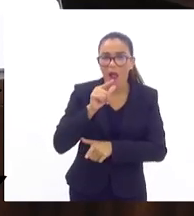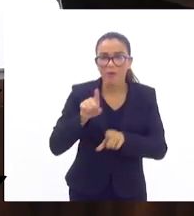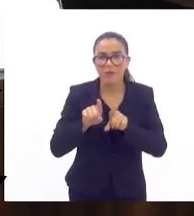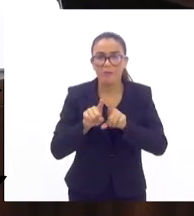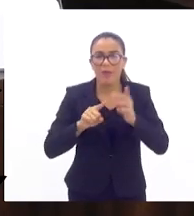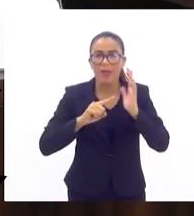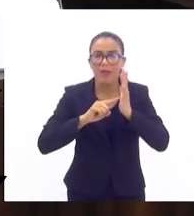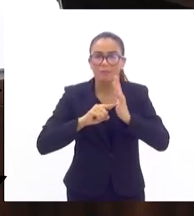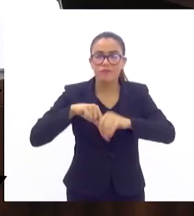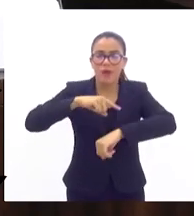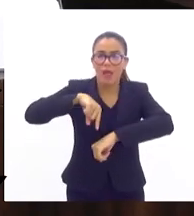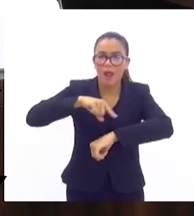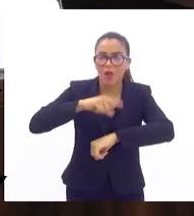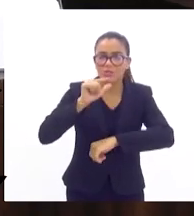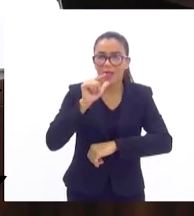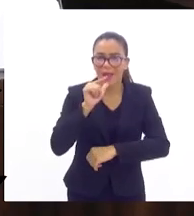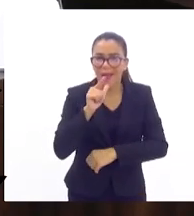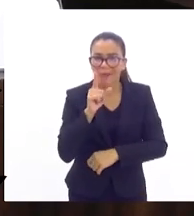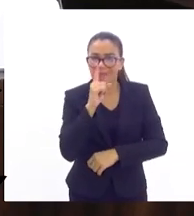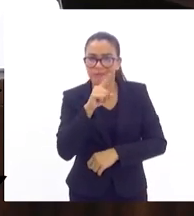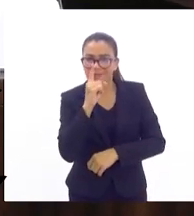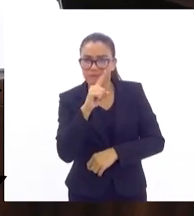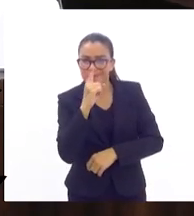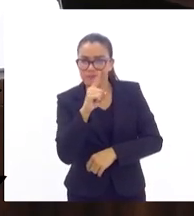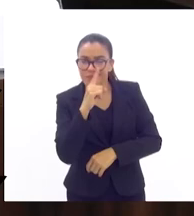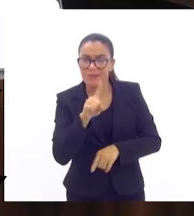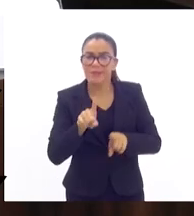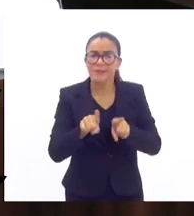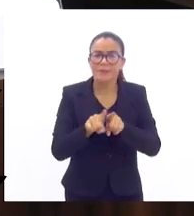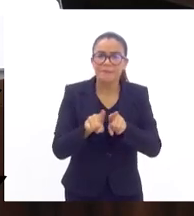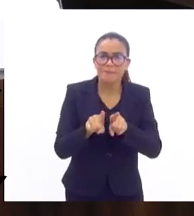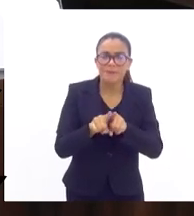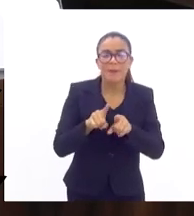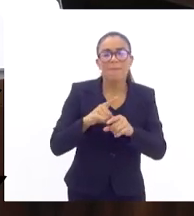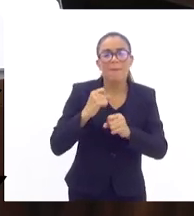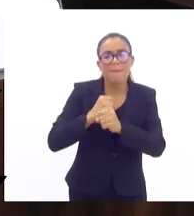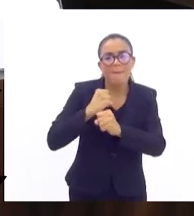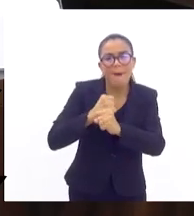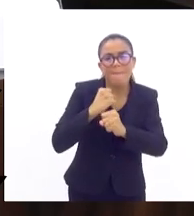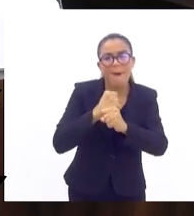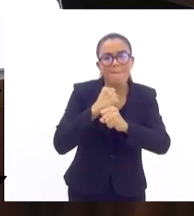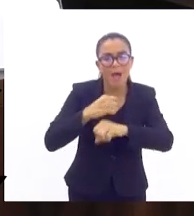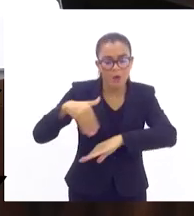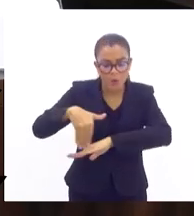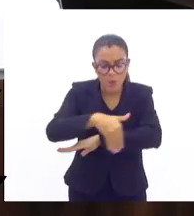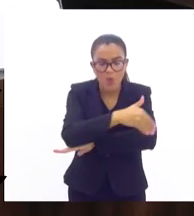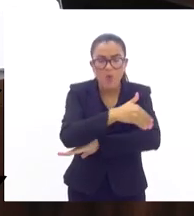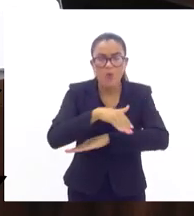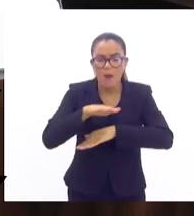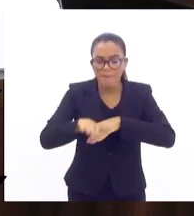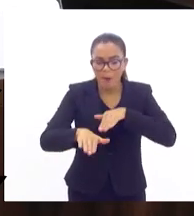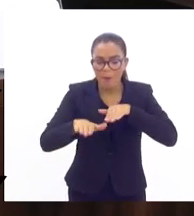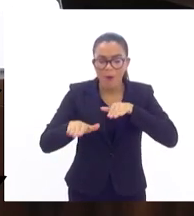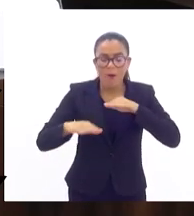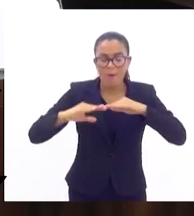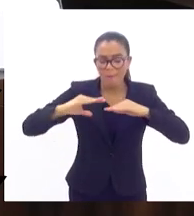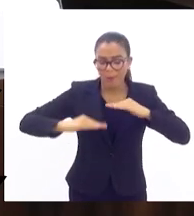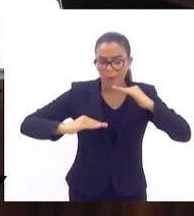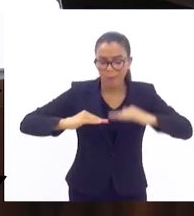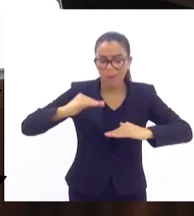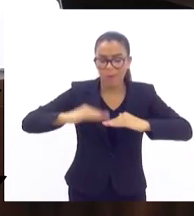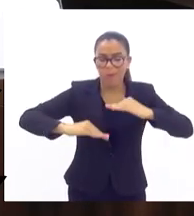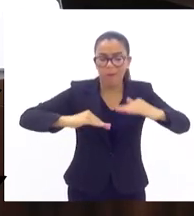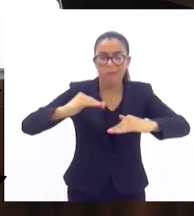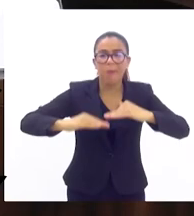sendo instalados e mal instalados, a recomposição da pavimentação, esse tipo de coisa a gente pode,